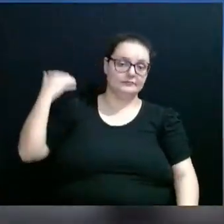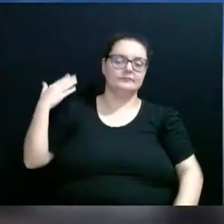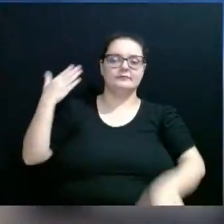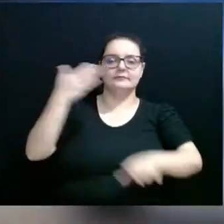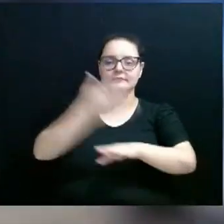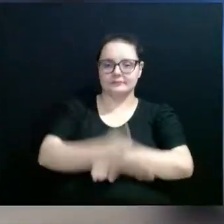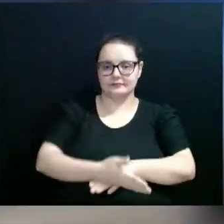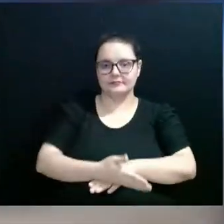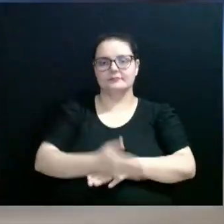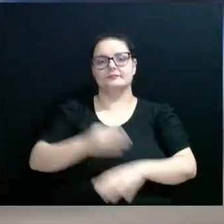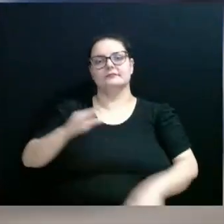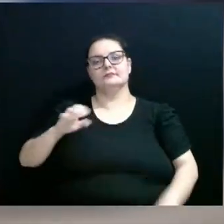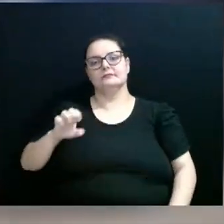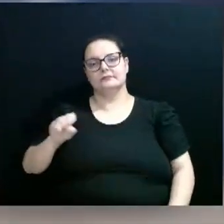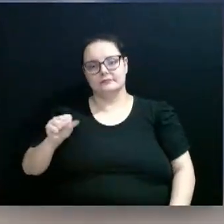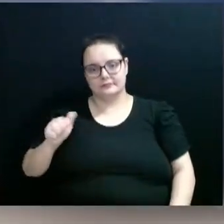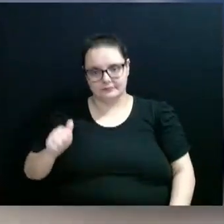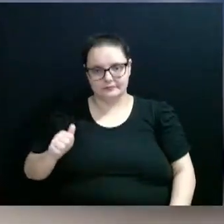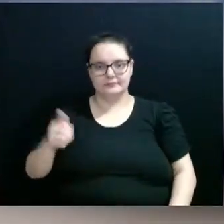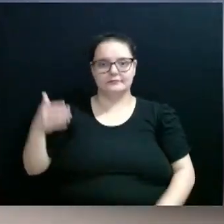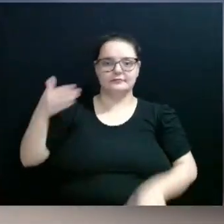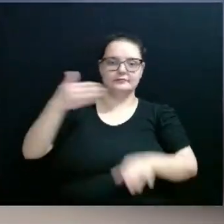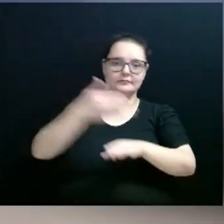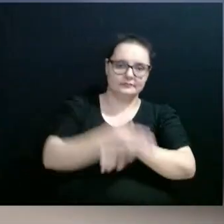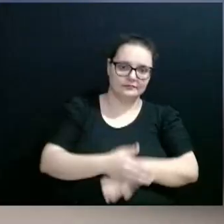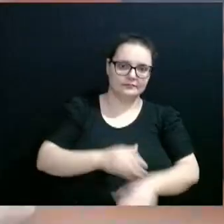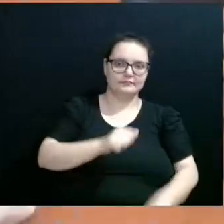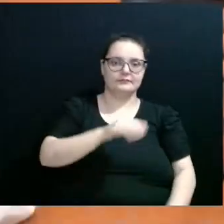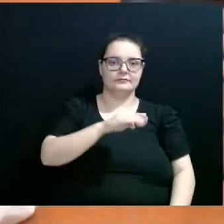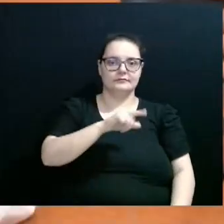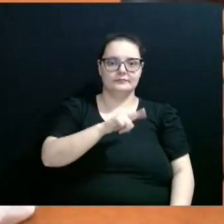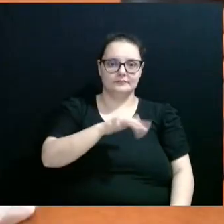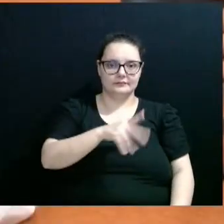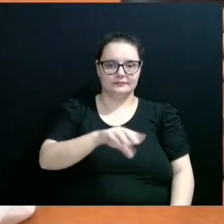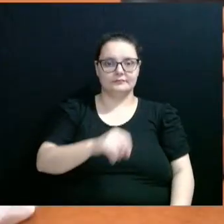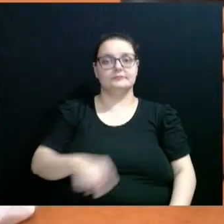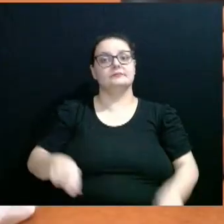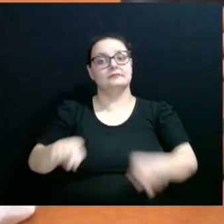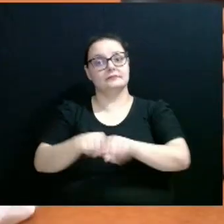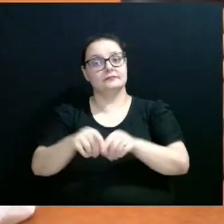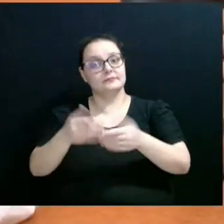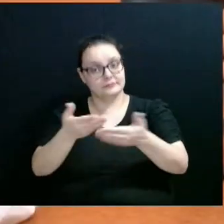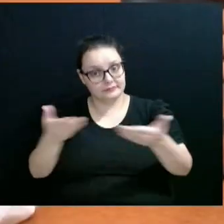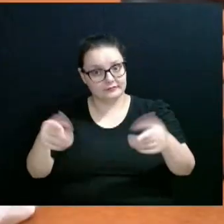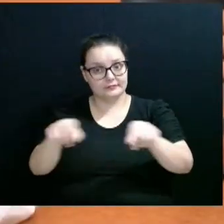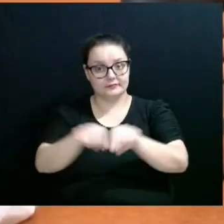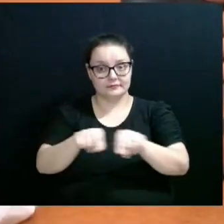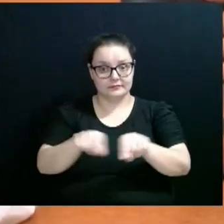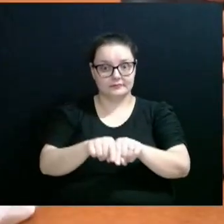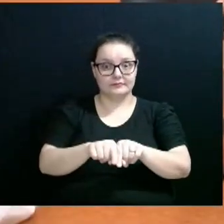SEASA, aqueles que vão no evento ali da abolição, e aqueles também que vocês também saem do evento da